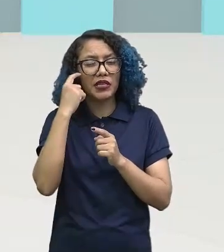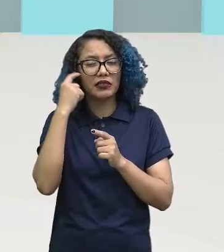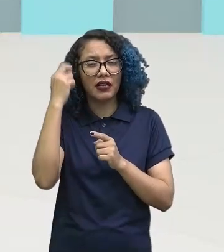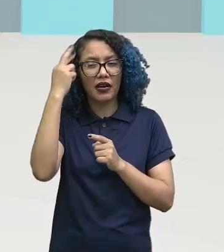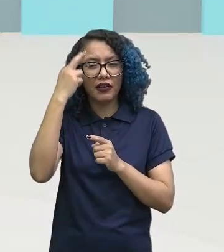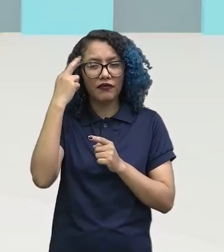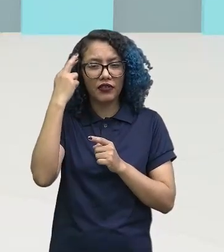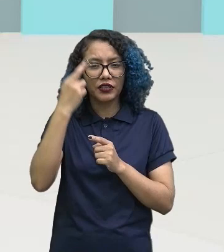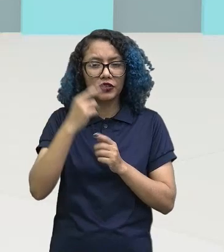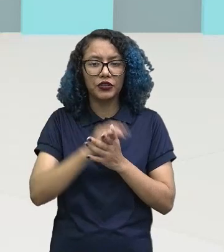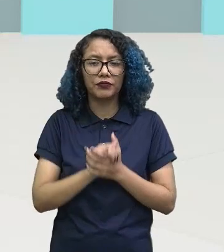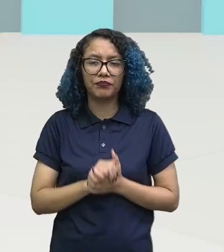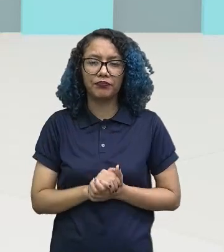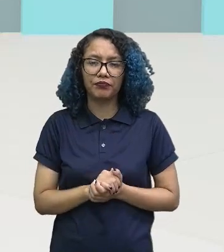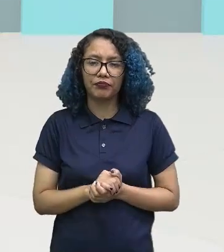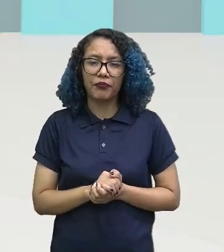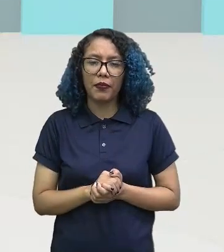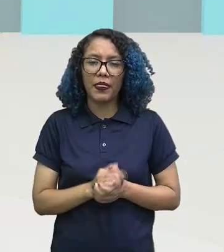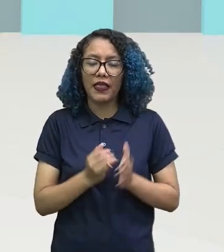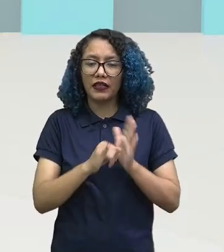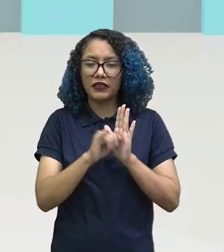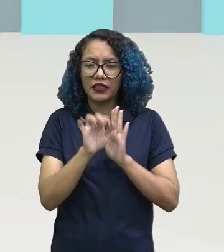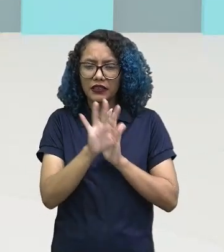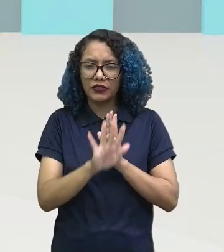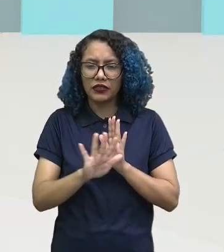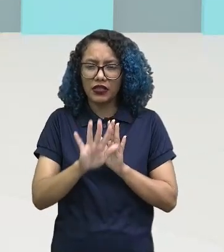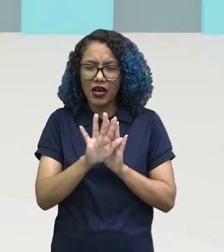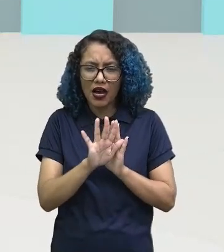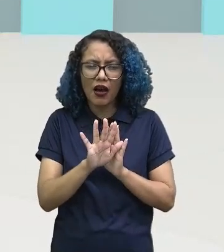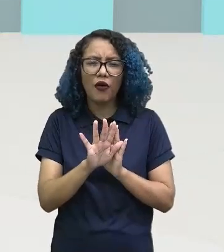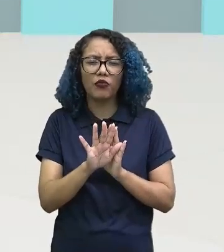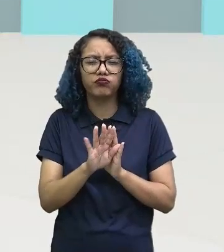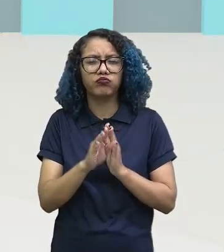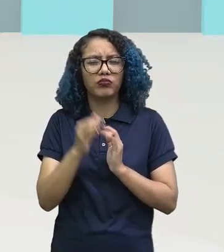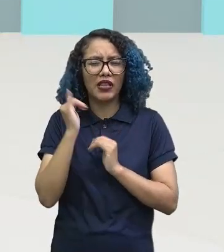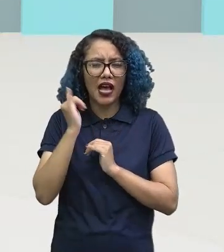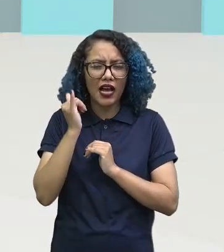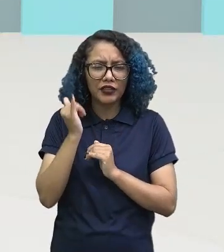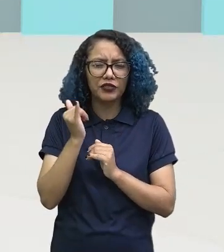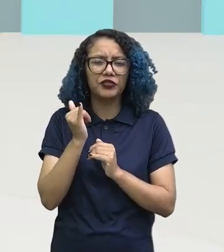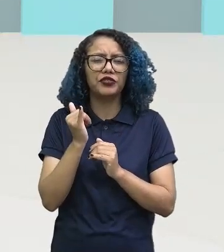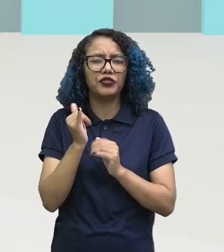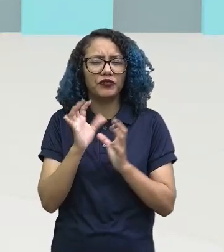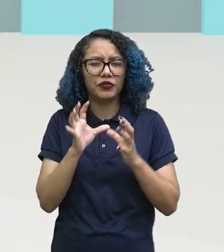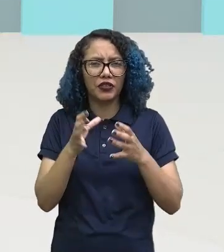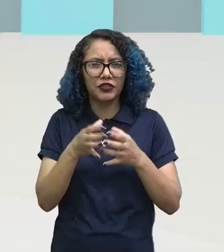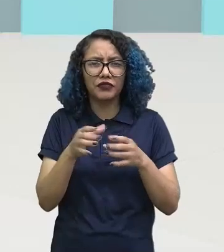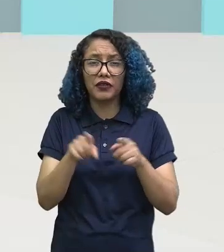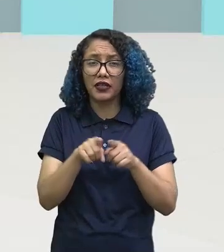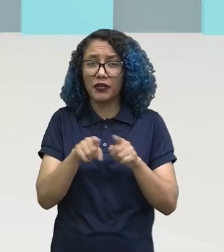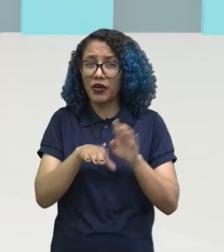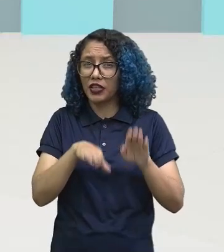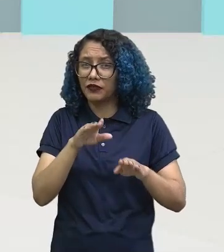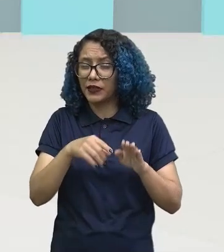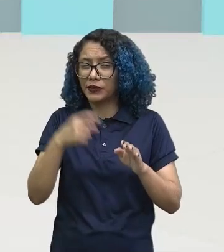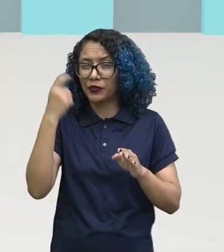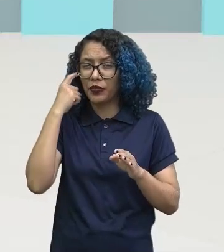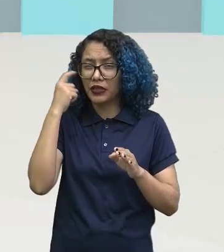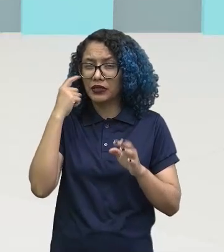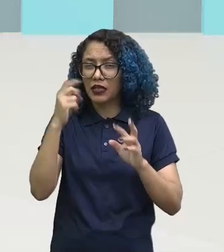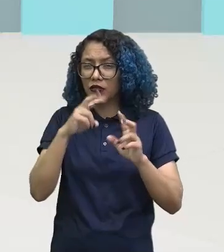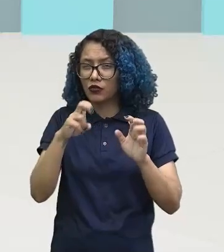coletivas e muitas vezes desafiar normas estabelecidas. O